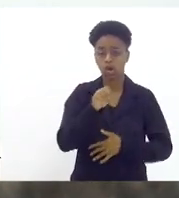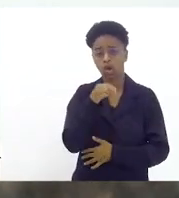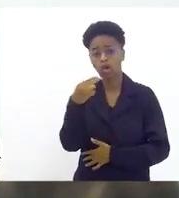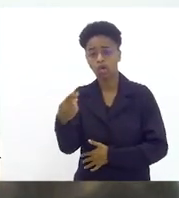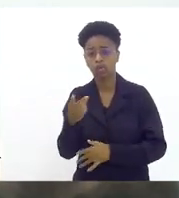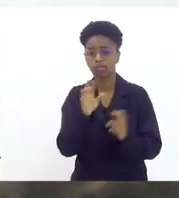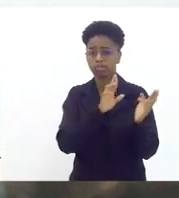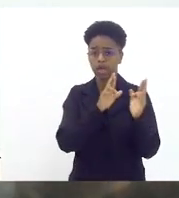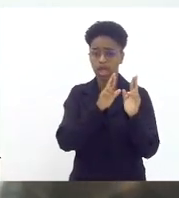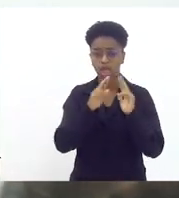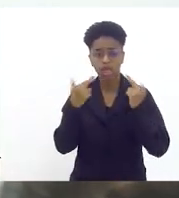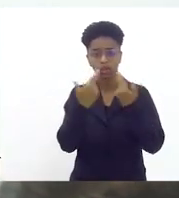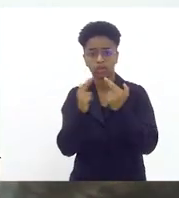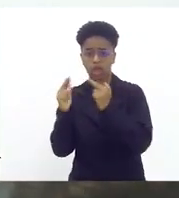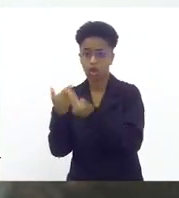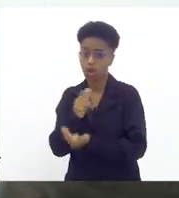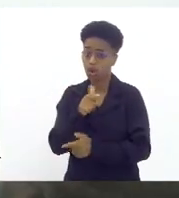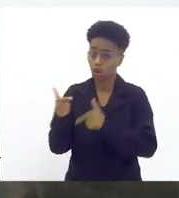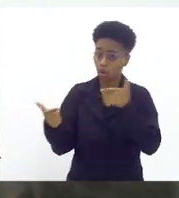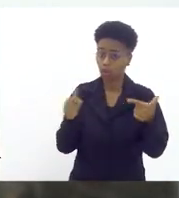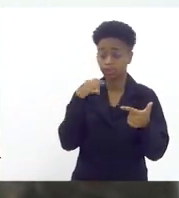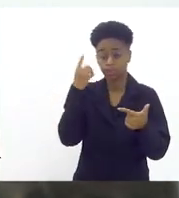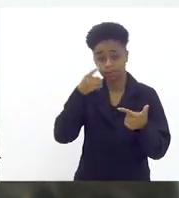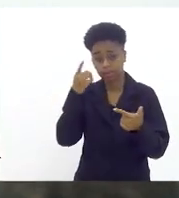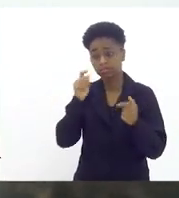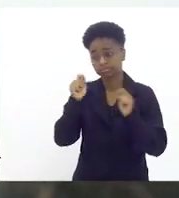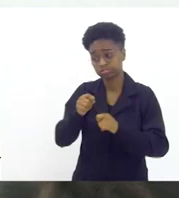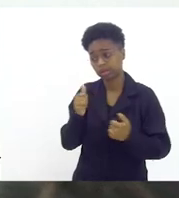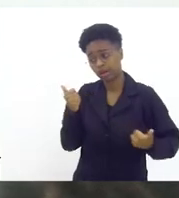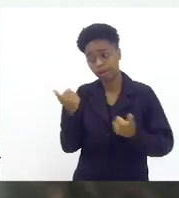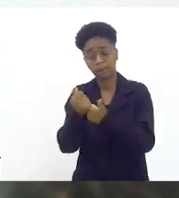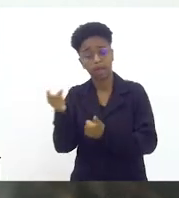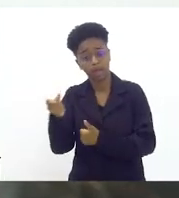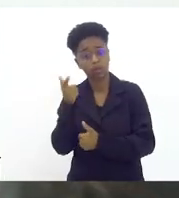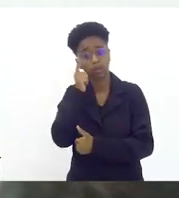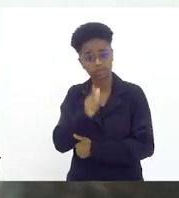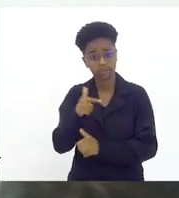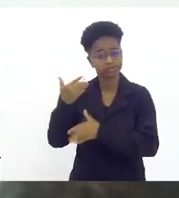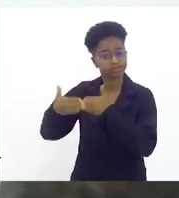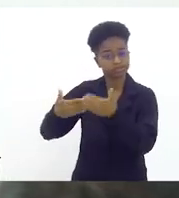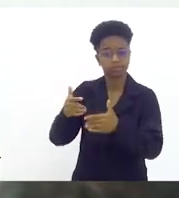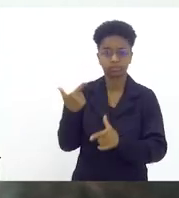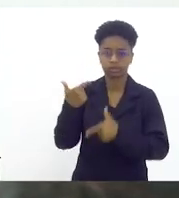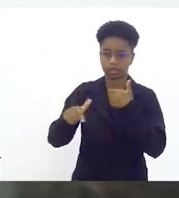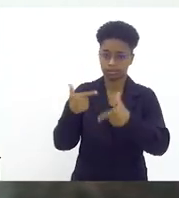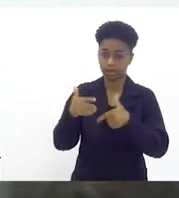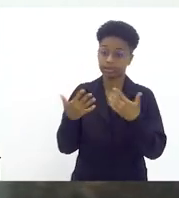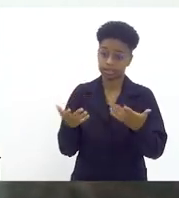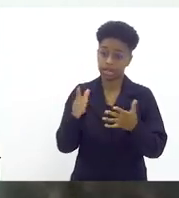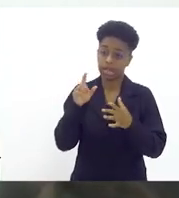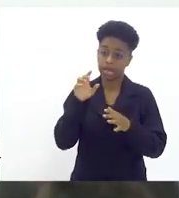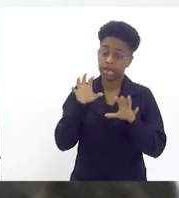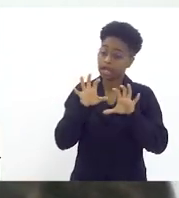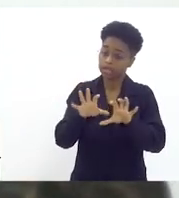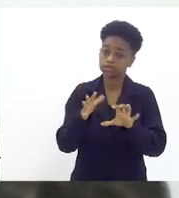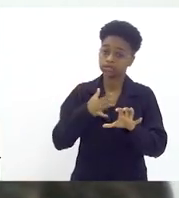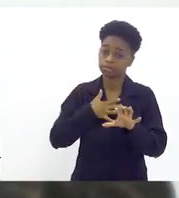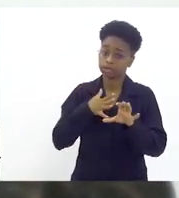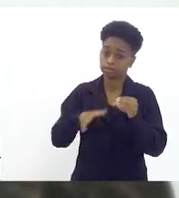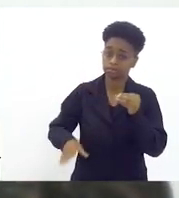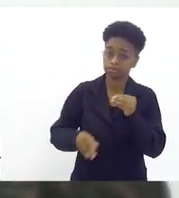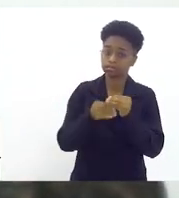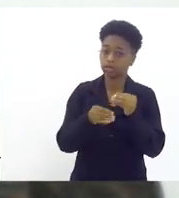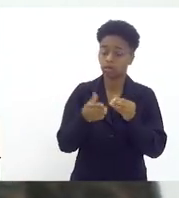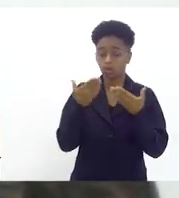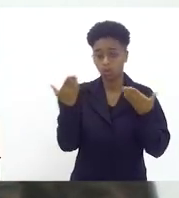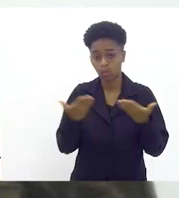de reuniões com outros parlamentares para que ela possa conseguir desenvolver o trabalho dela. Então, assim, era essa a minha contribuição que eu queria trazer